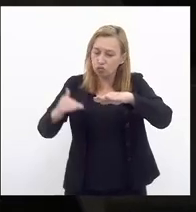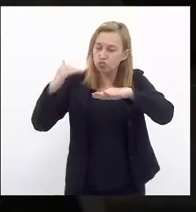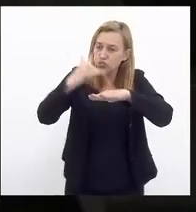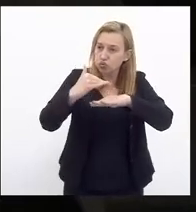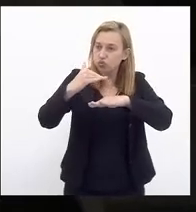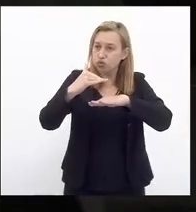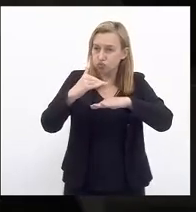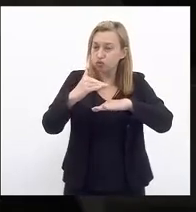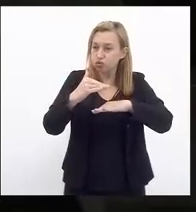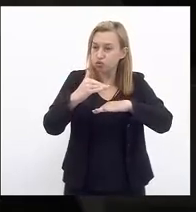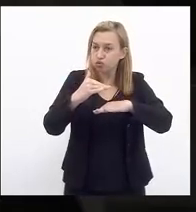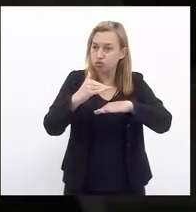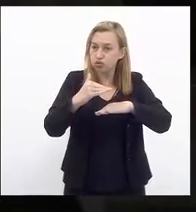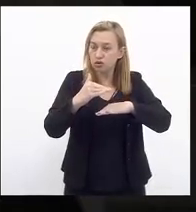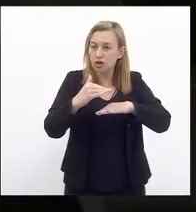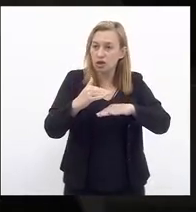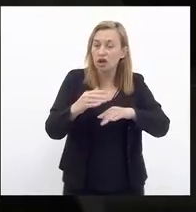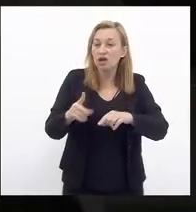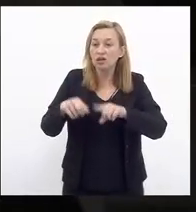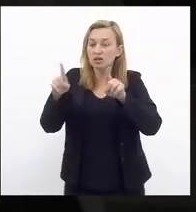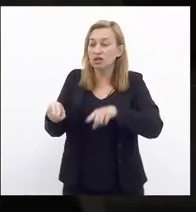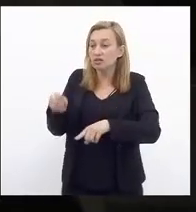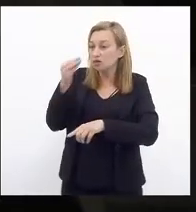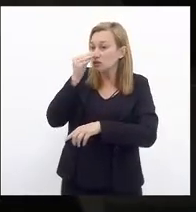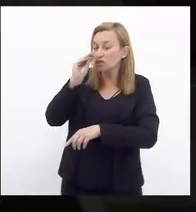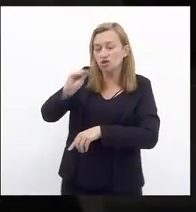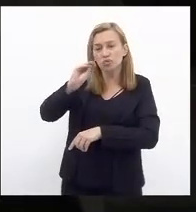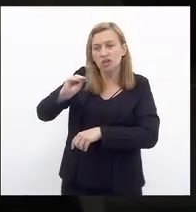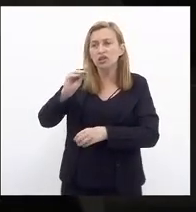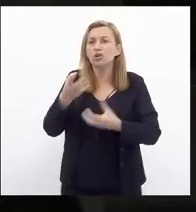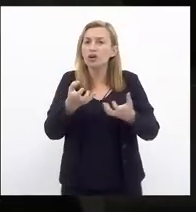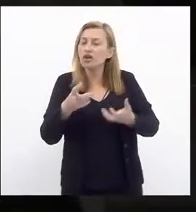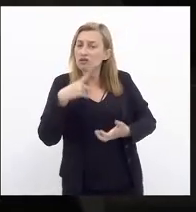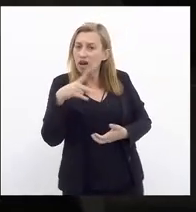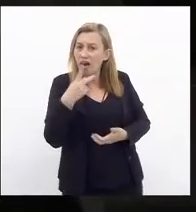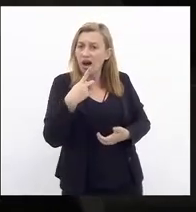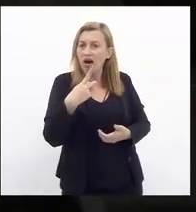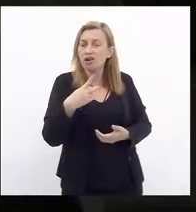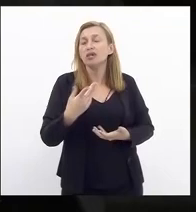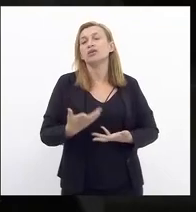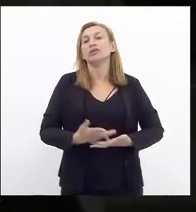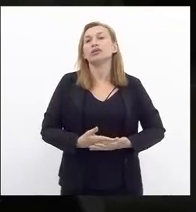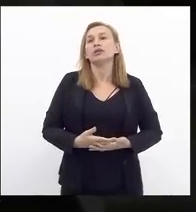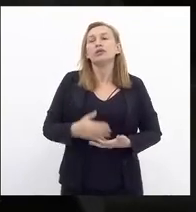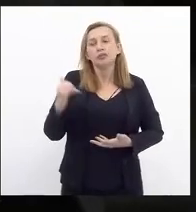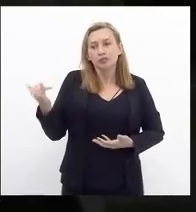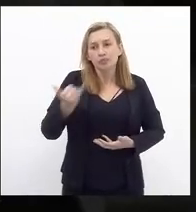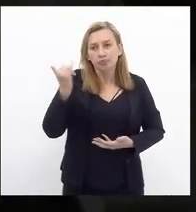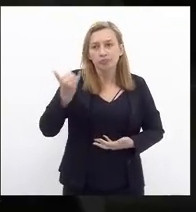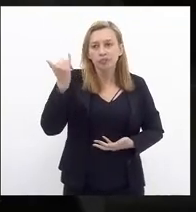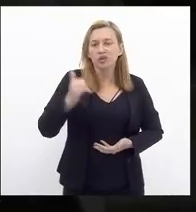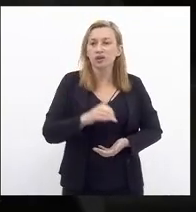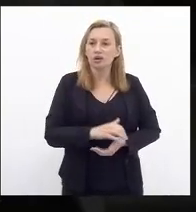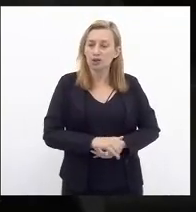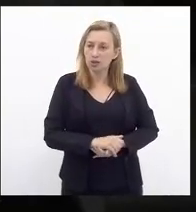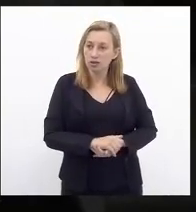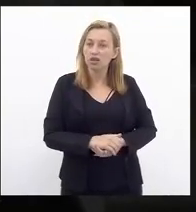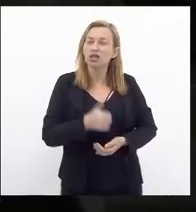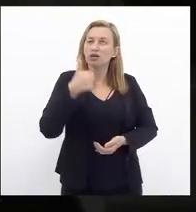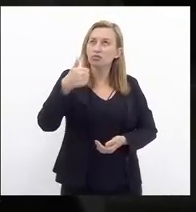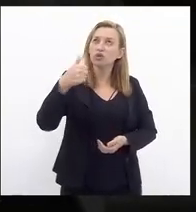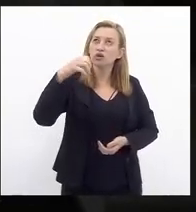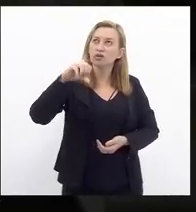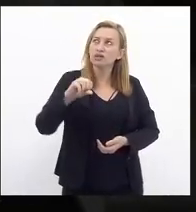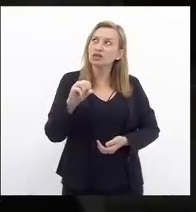estado a tacar o seu servidores Como é feita agora eu quero ver saltar quero ressaltar um aspecto muito importante em